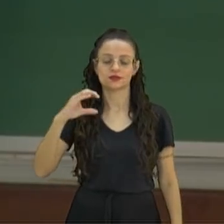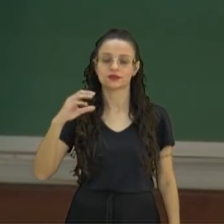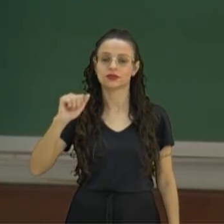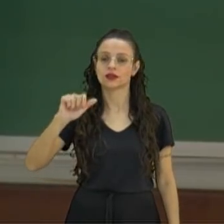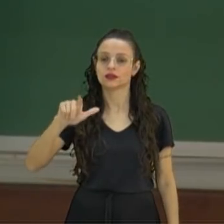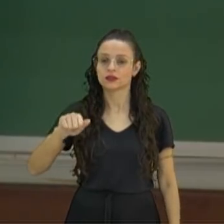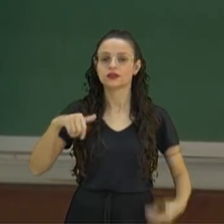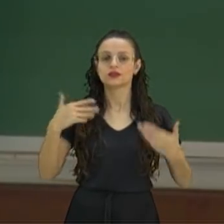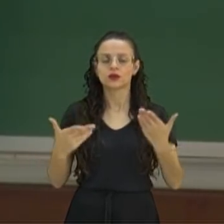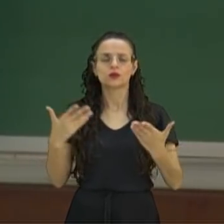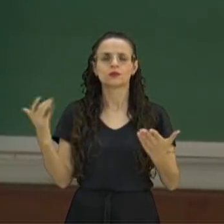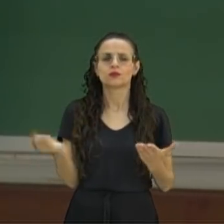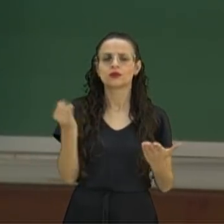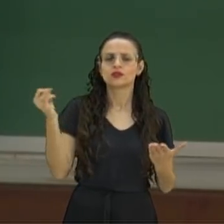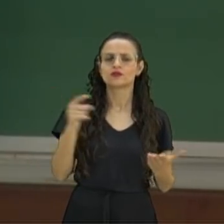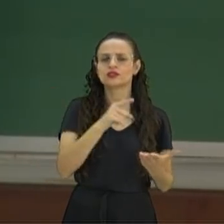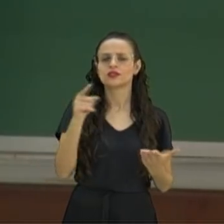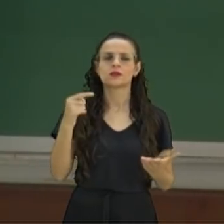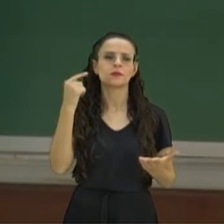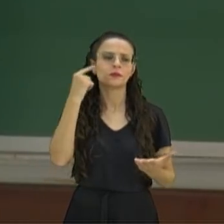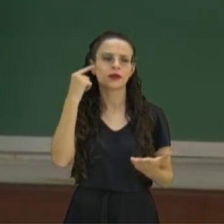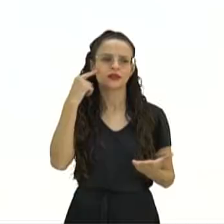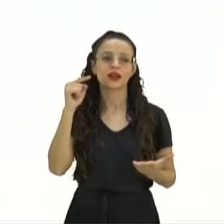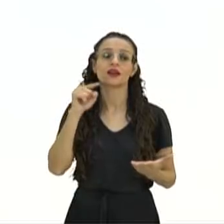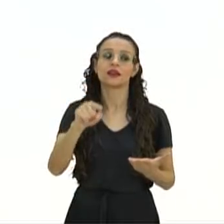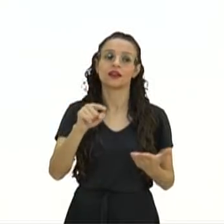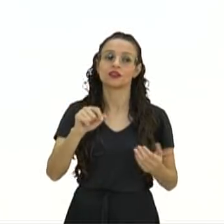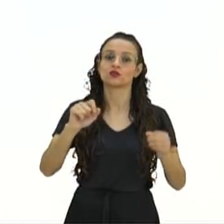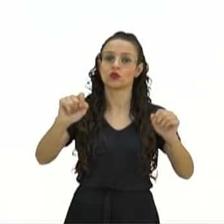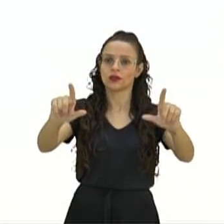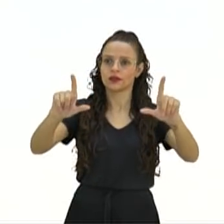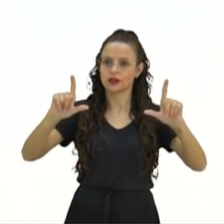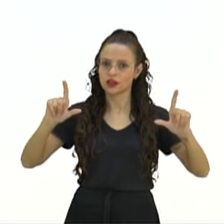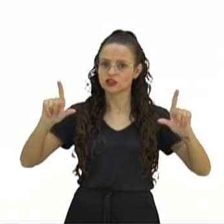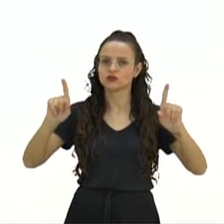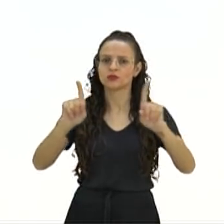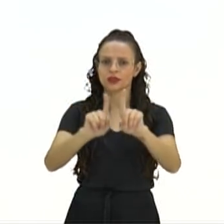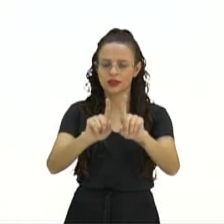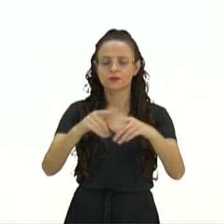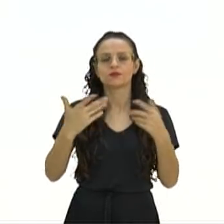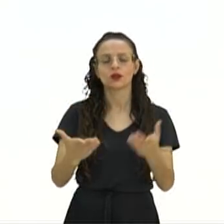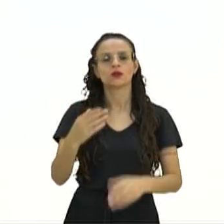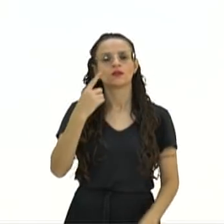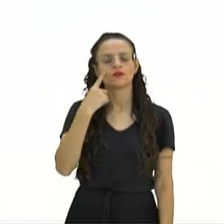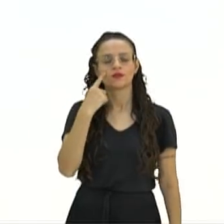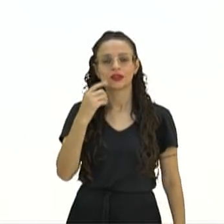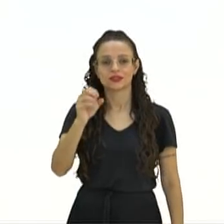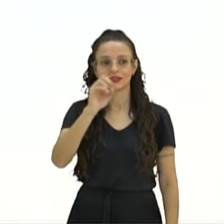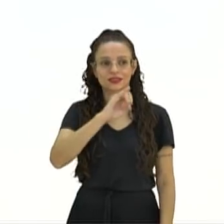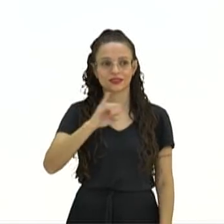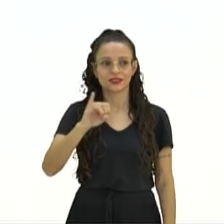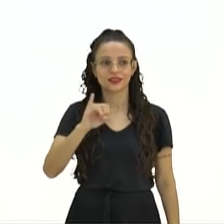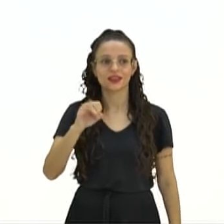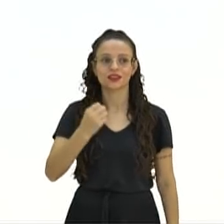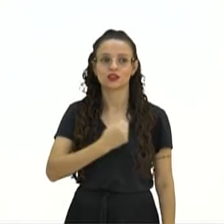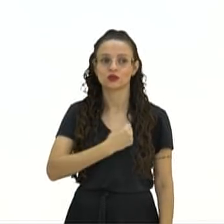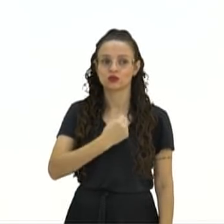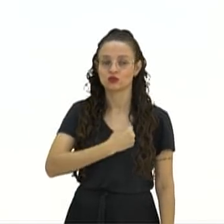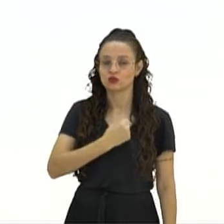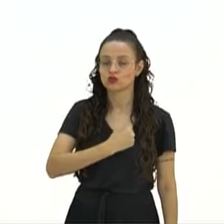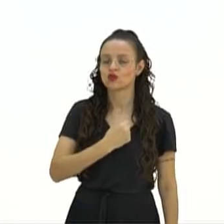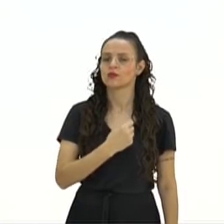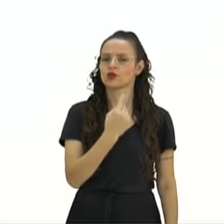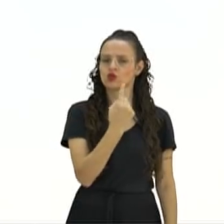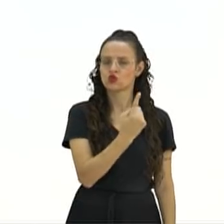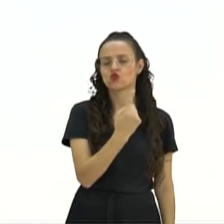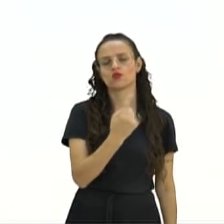bem importante de a gente pensar nesse sentido, que são as escalas grandes e pequenas. Quanto maior for o denominador ali, então